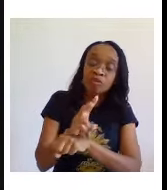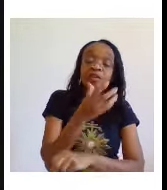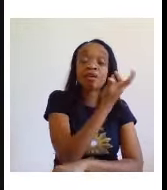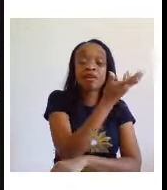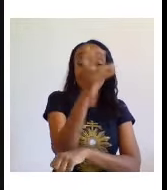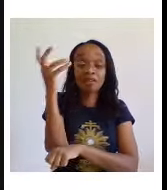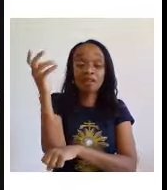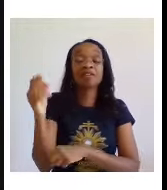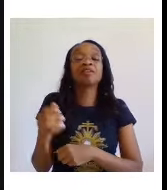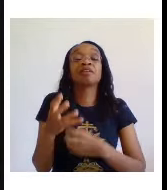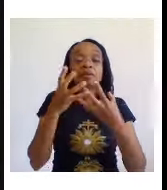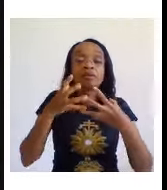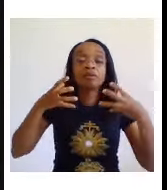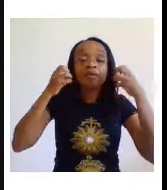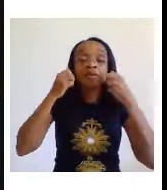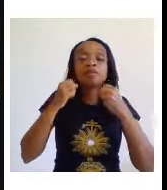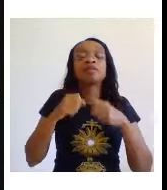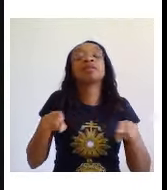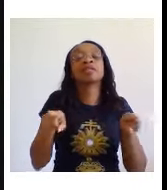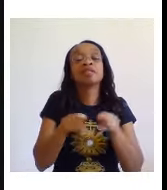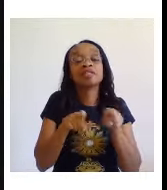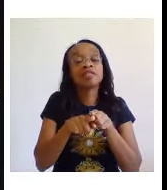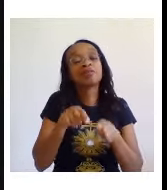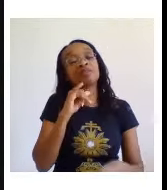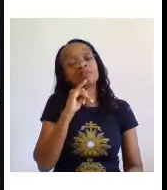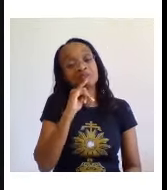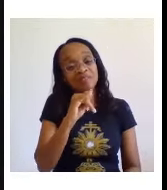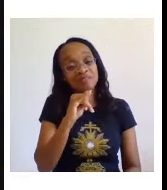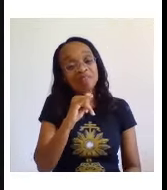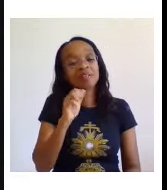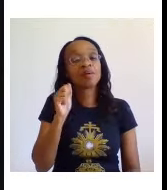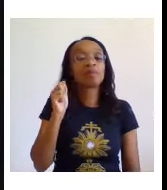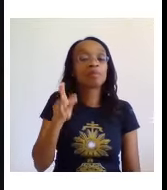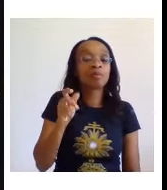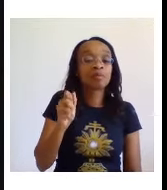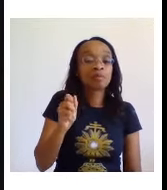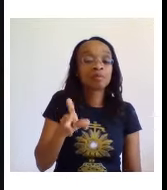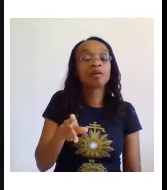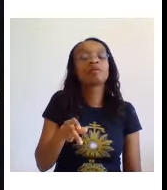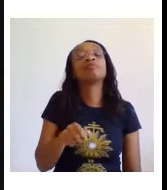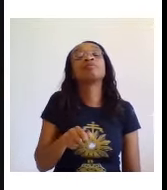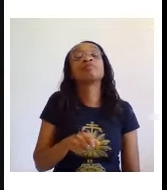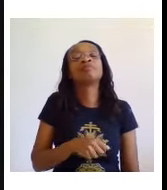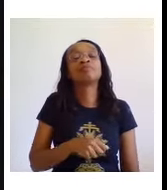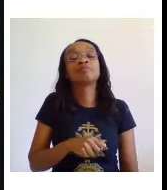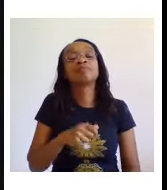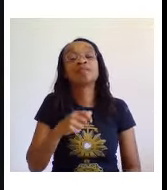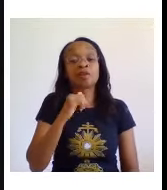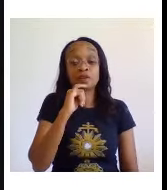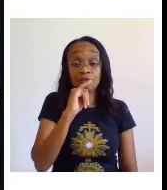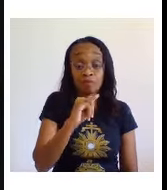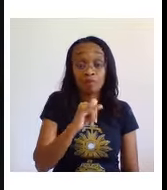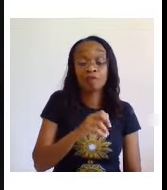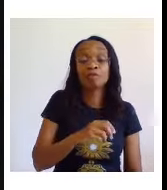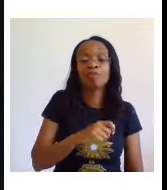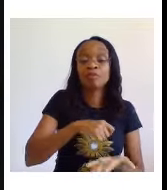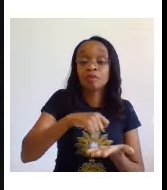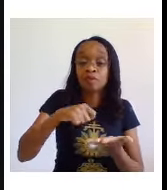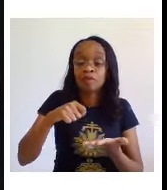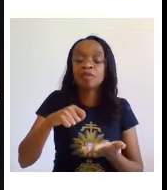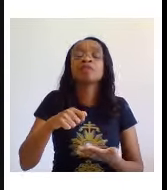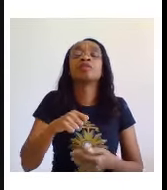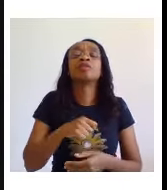eu gostaria de terminar citando aí também mais uma frase do Papa Francisco. O Papa Francisco, ele escreveu para os